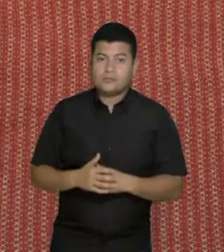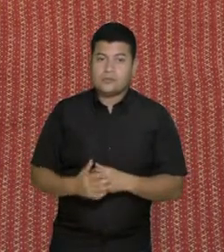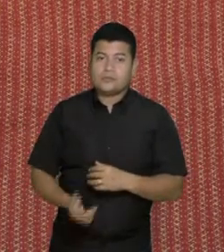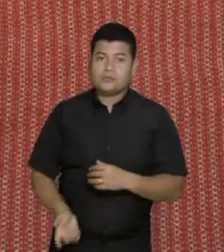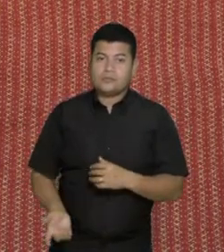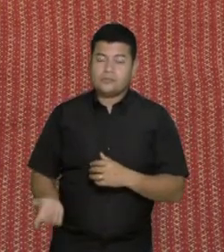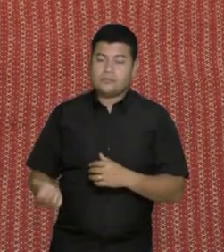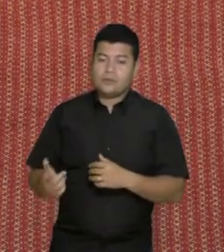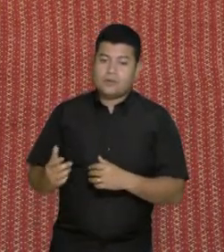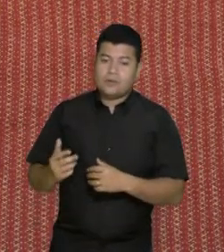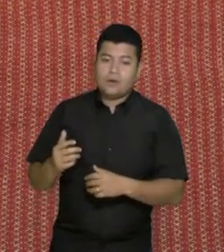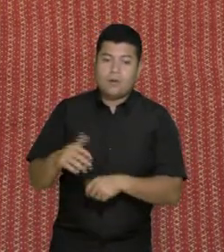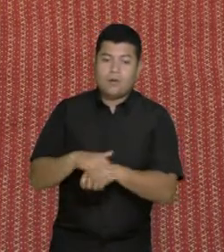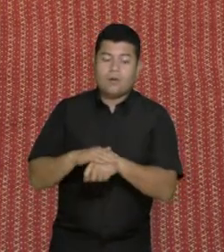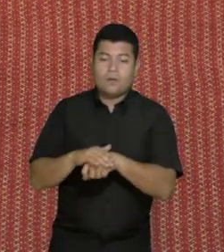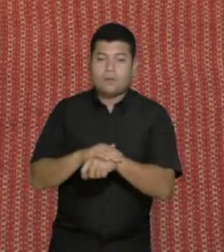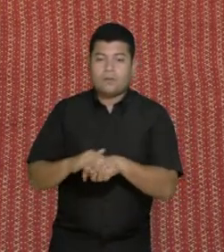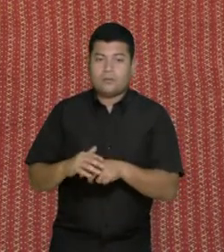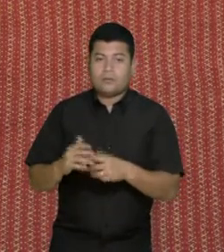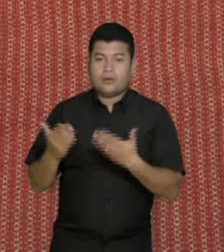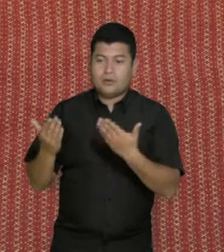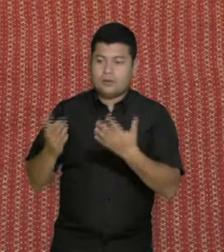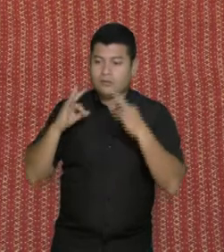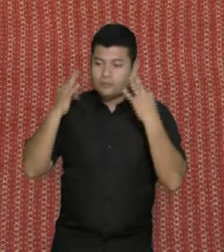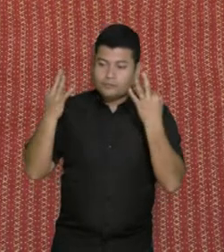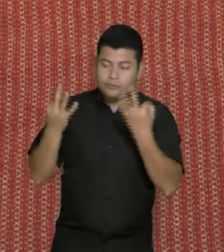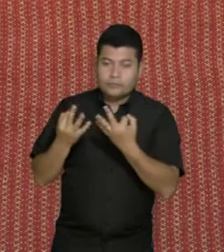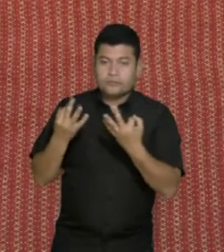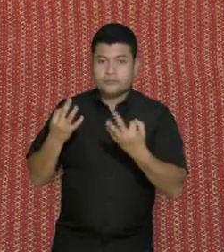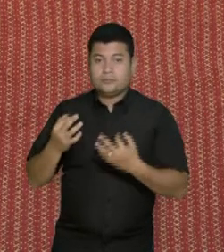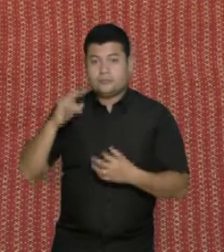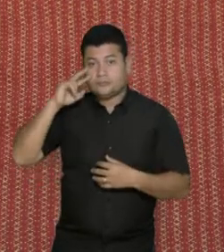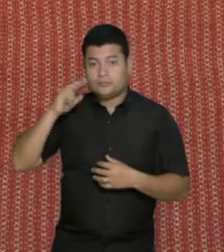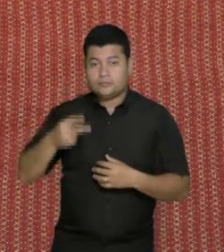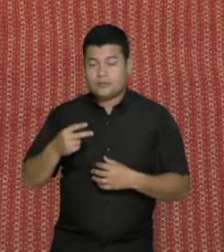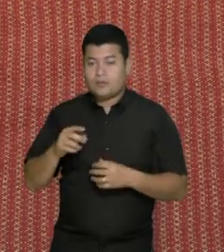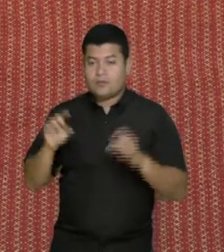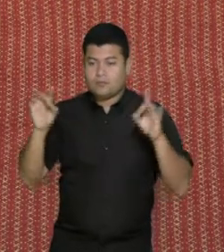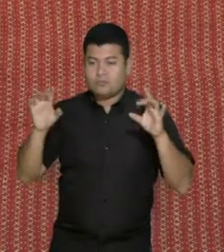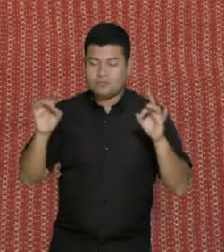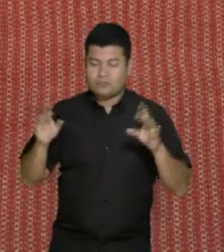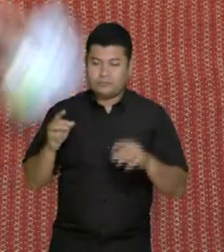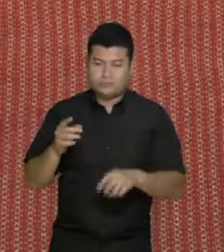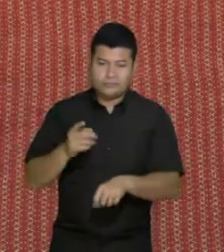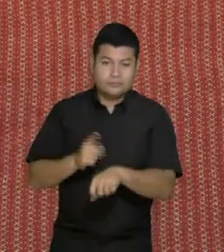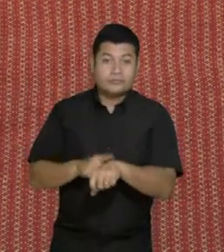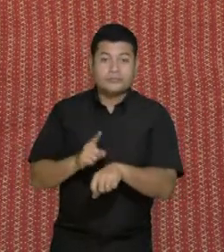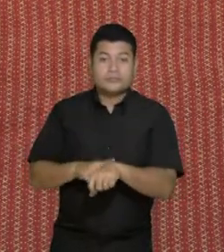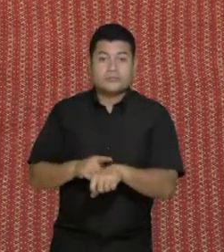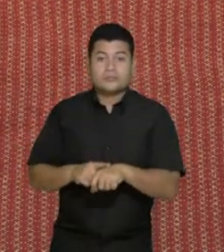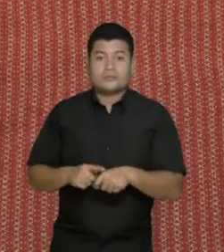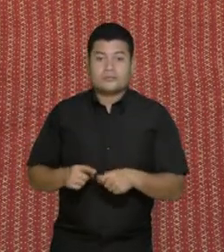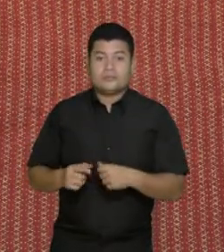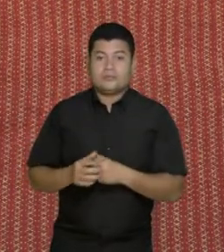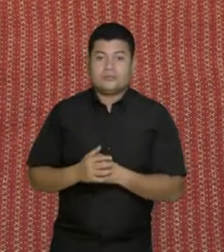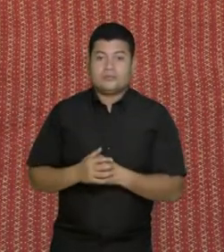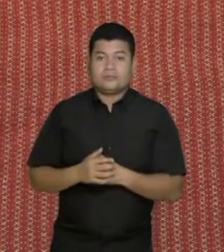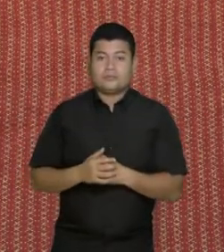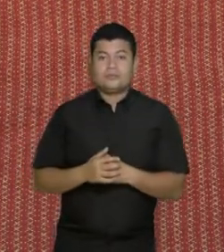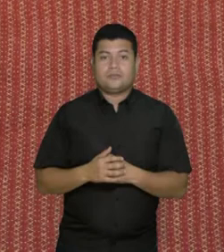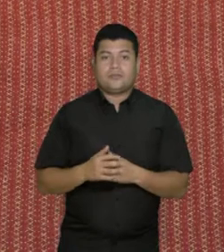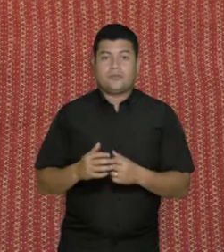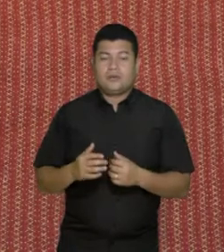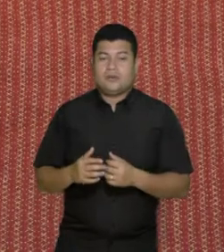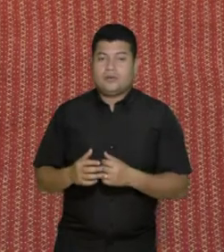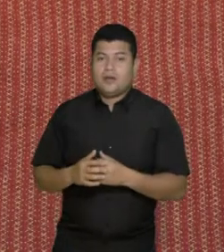com os amigos, recordar, reconhecer aqueles momentos especiais da vida onde se criaram, onde fizeram a família. Muitos, por força maior, tiveram